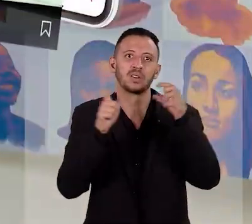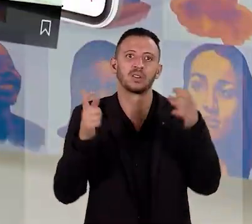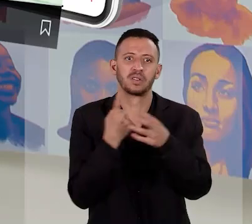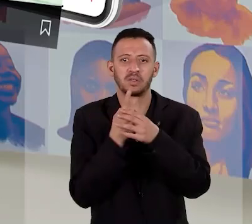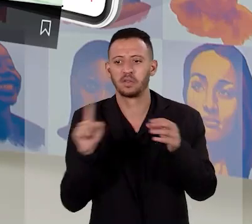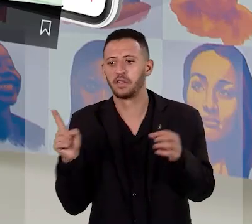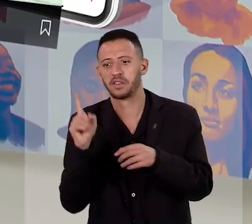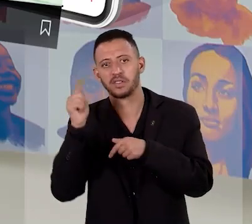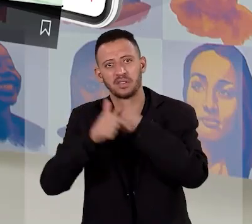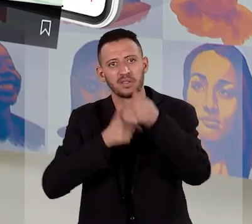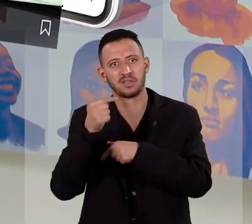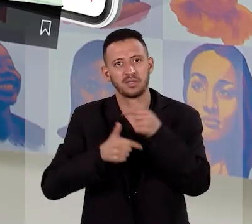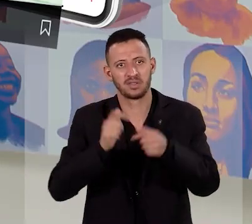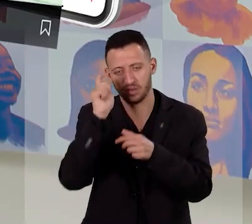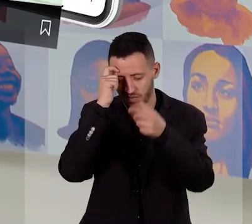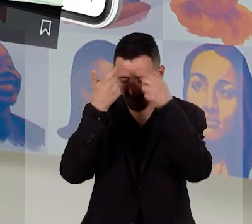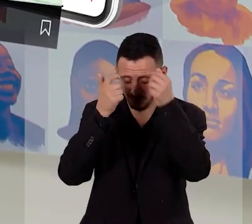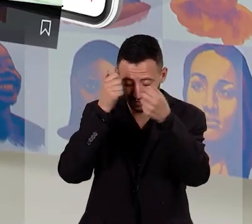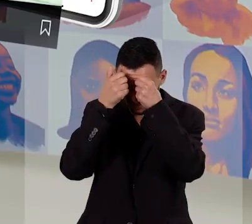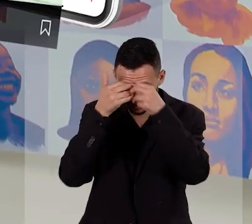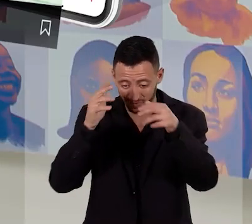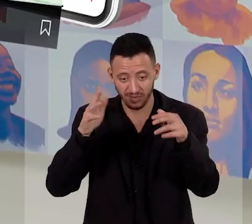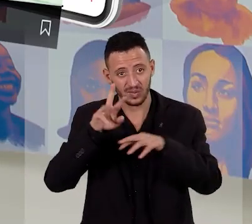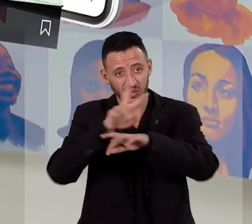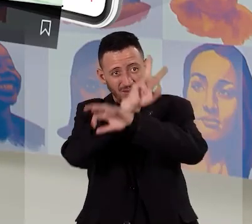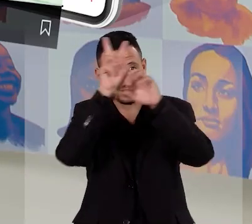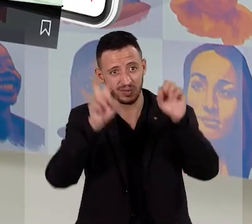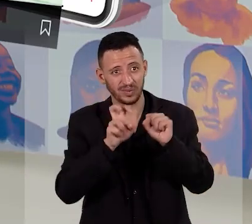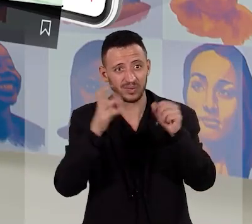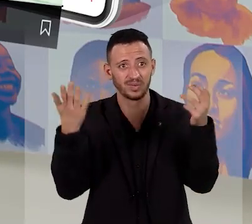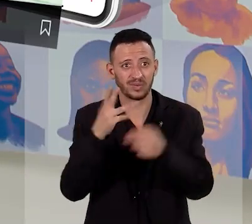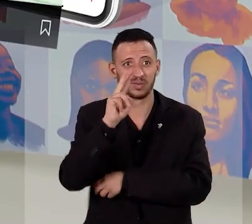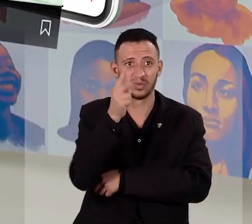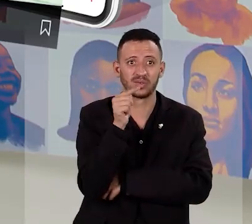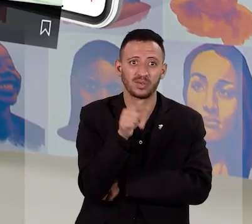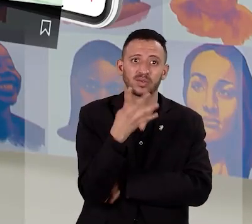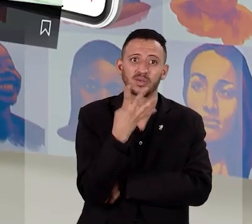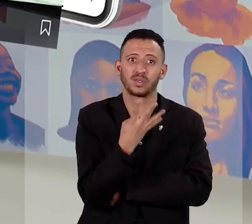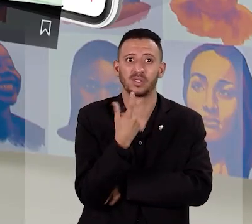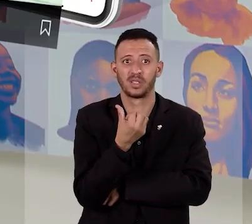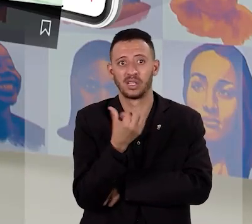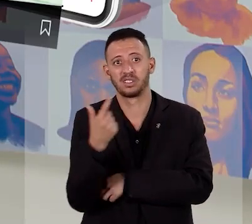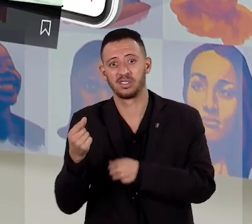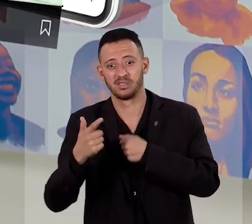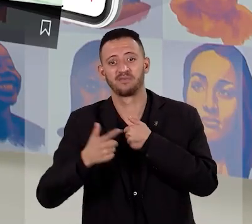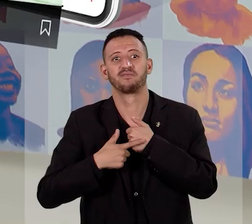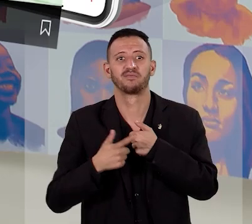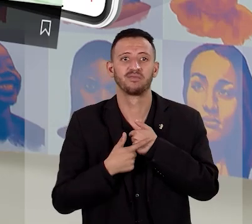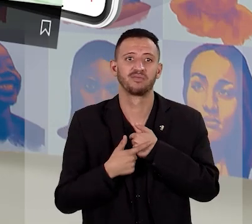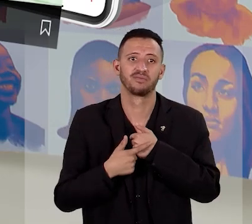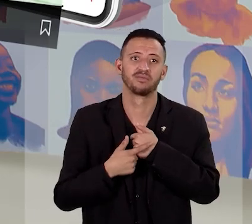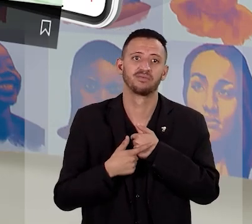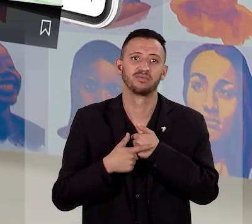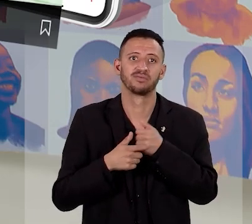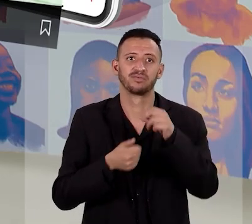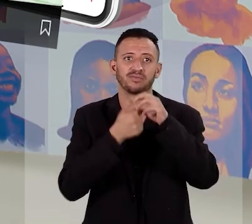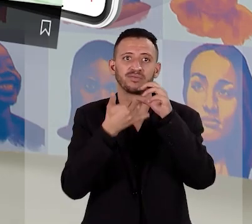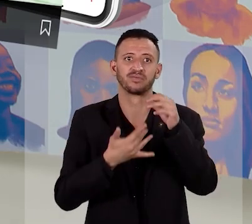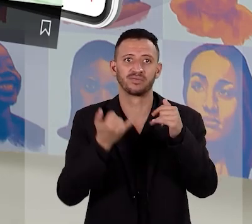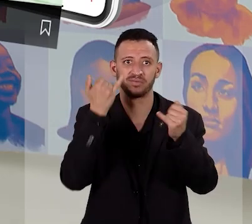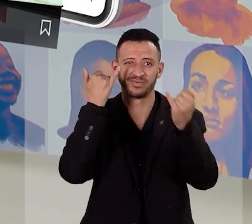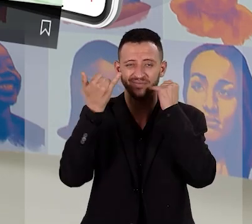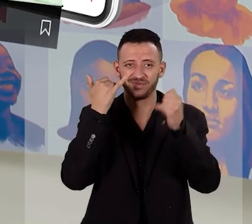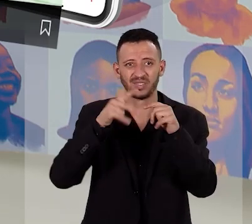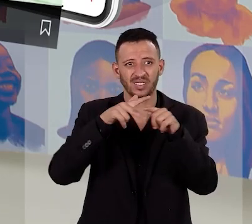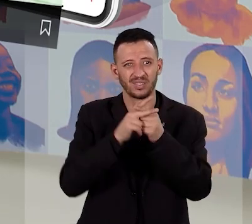o aumento de afastamentos do trabalho por transtornos mentais foi tema de um post com 2.246 curtidas. O conteúdo